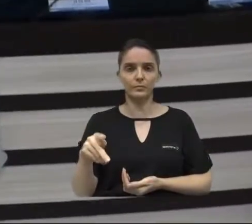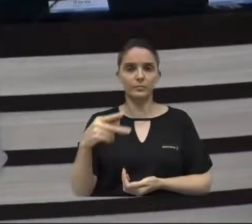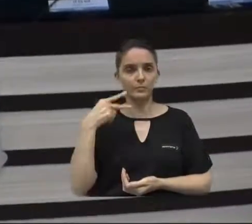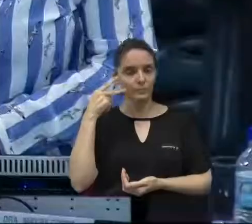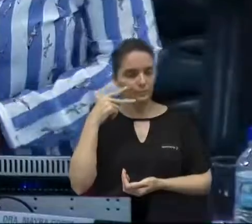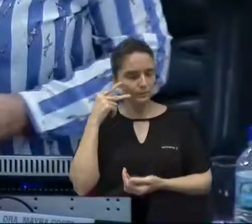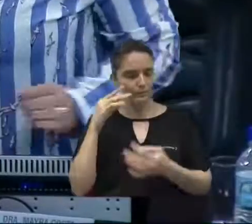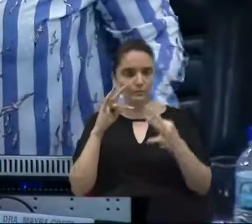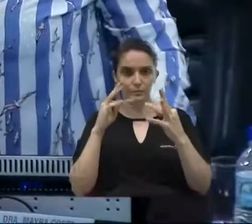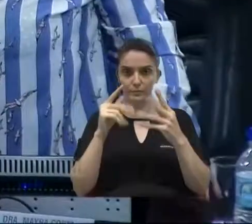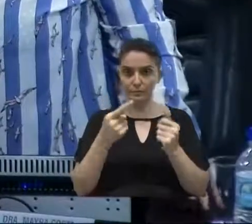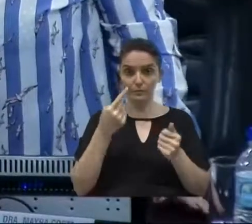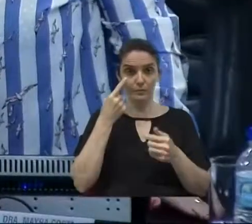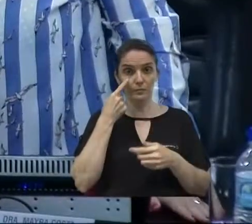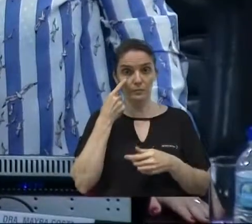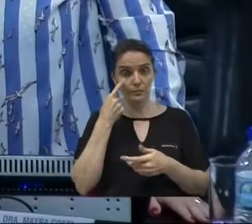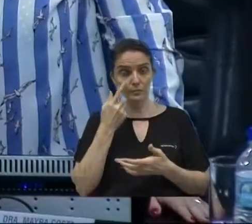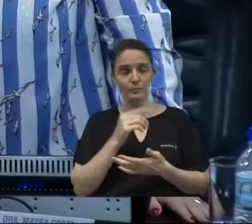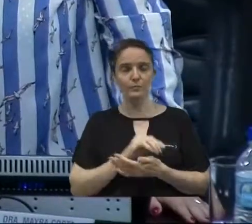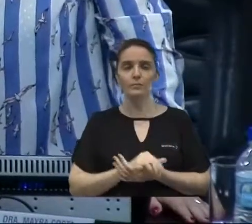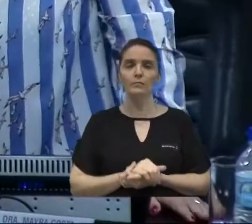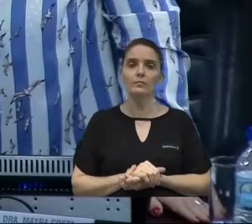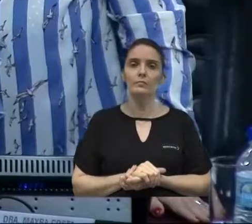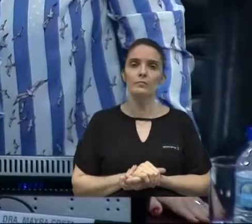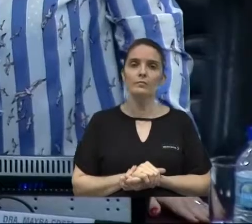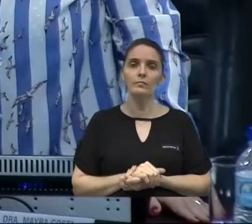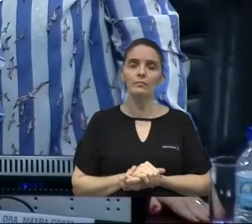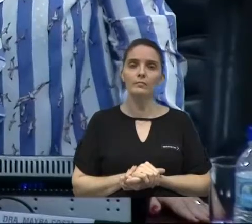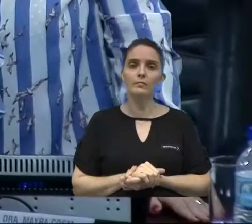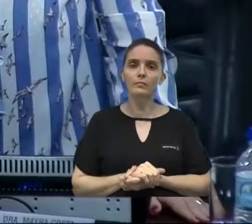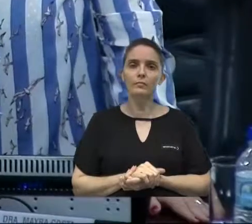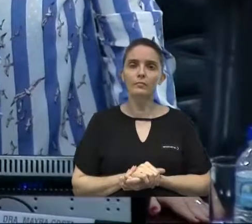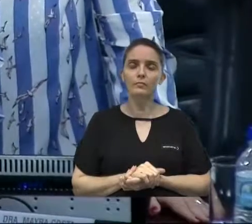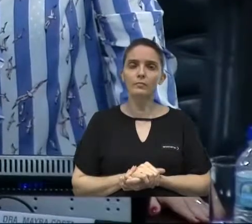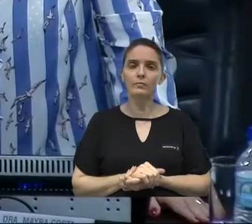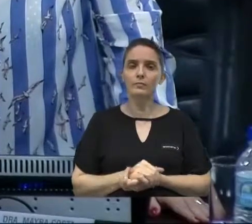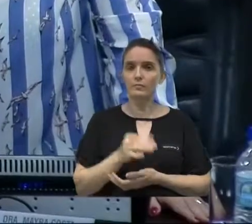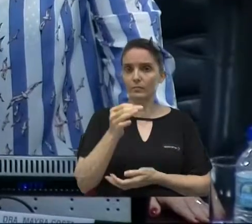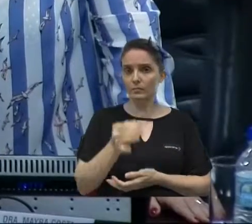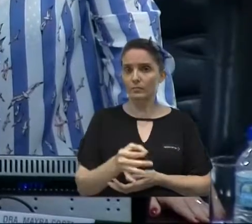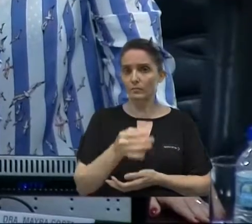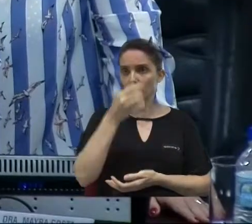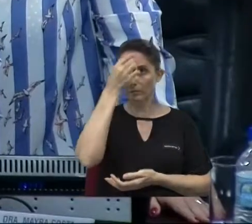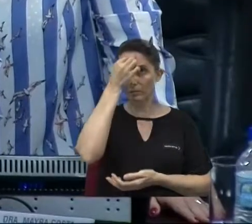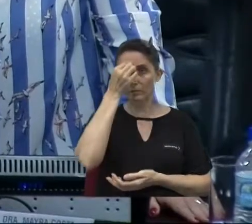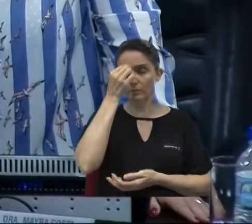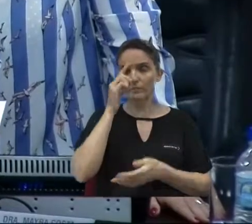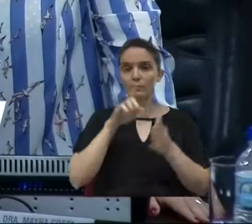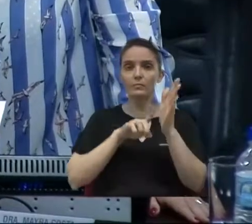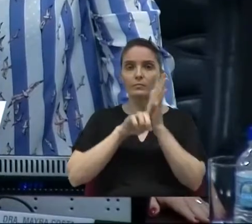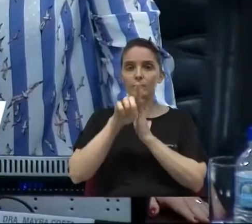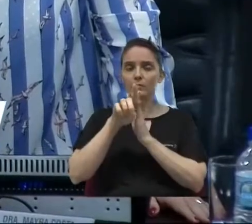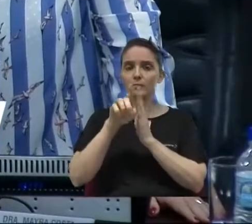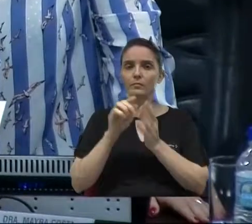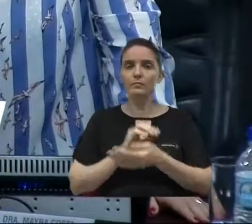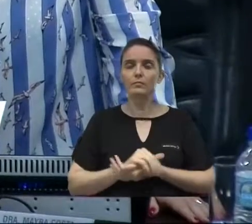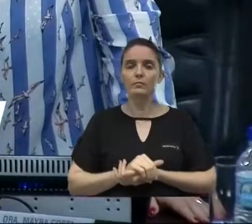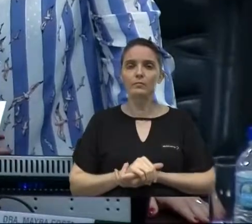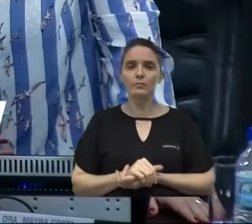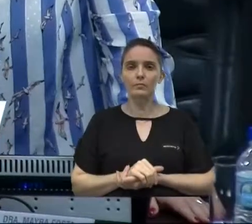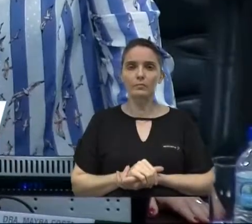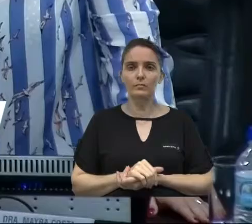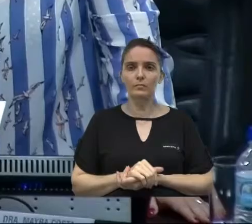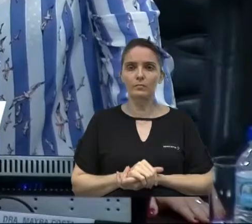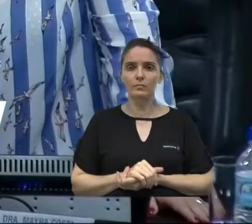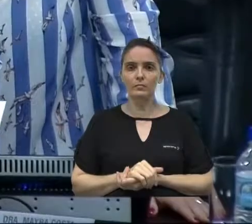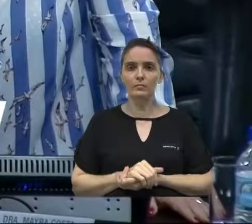nos assistem, nos ouvem, bem pertinente, Rafael, esse seu requerimento. E principalmente agora, a gente está